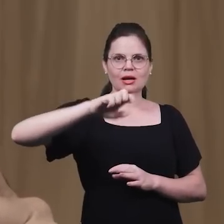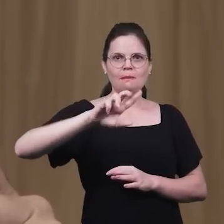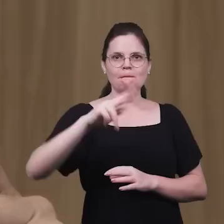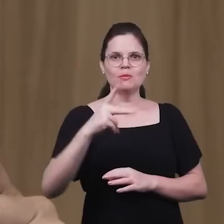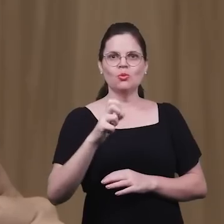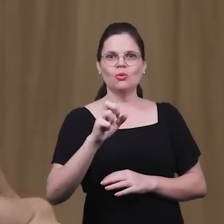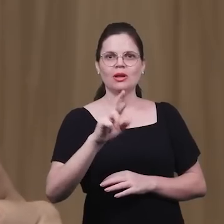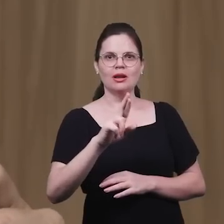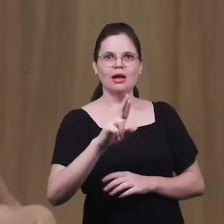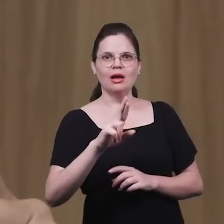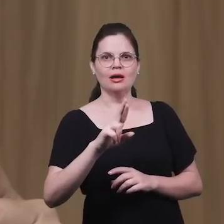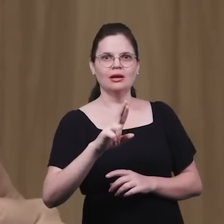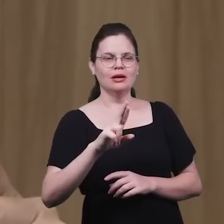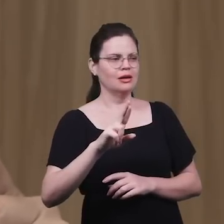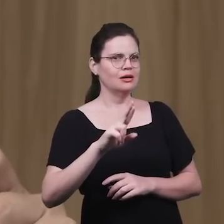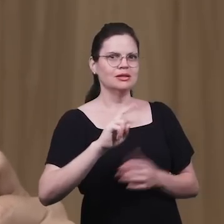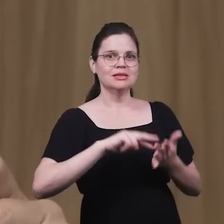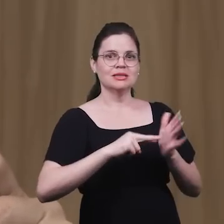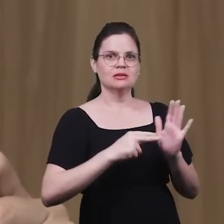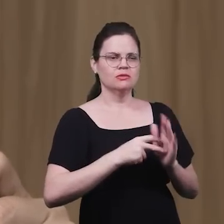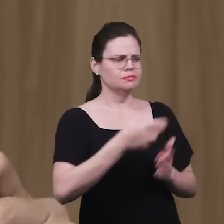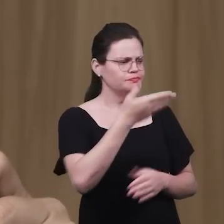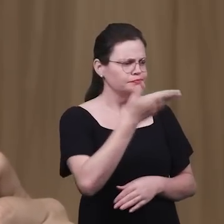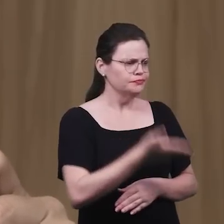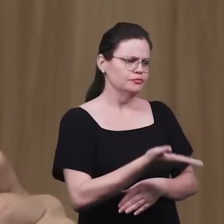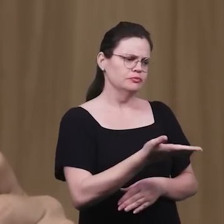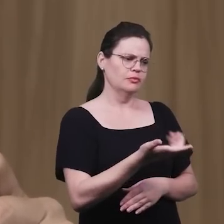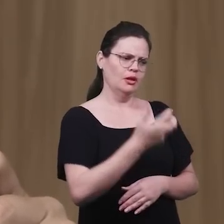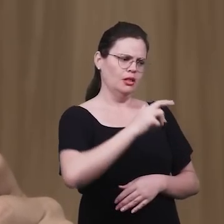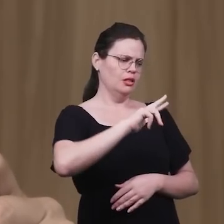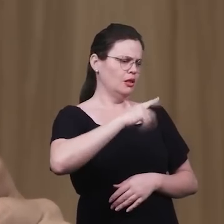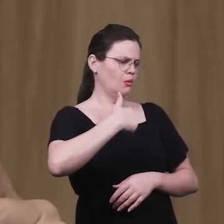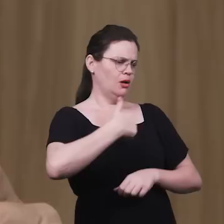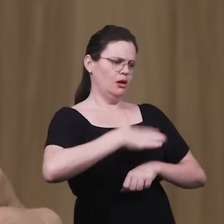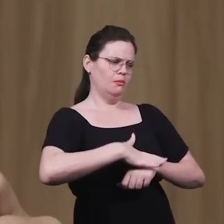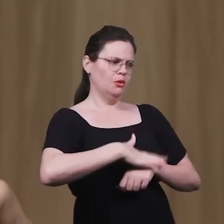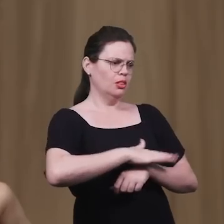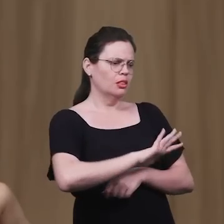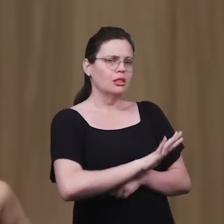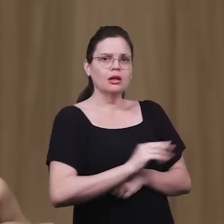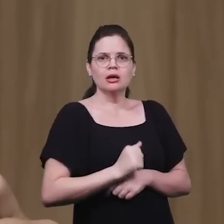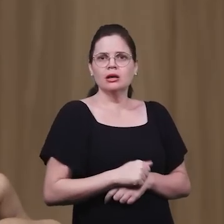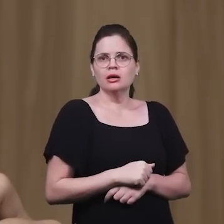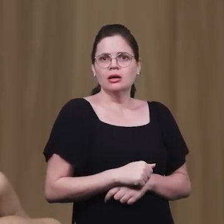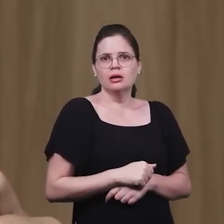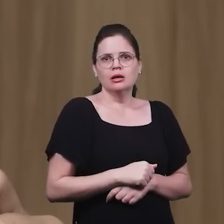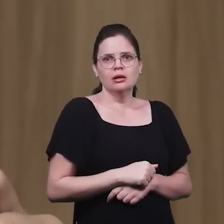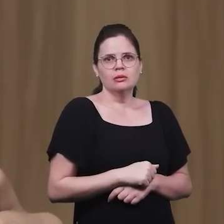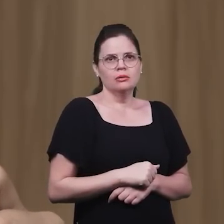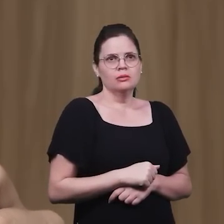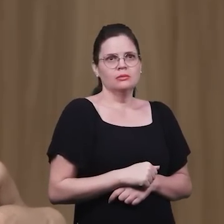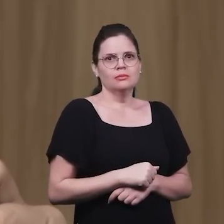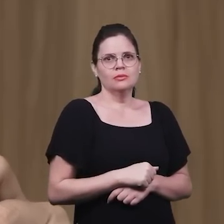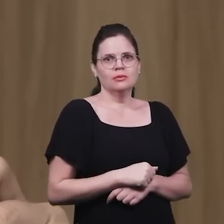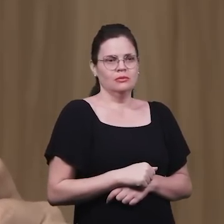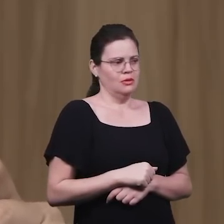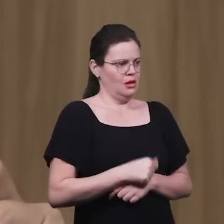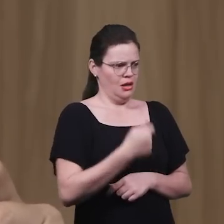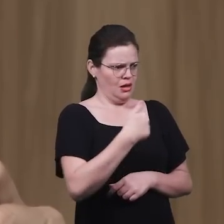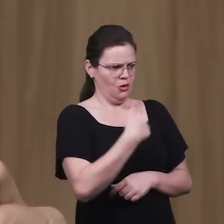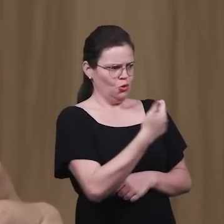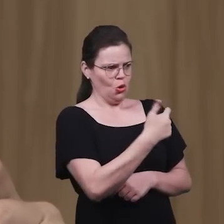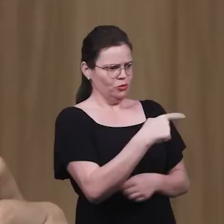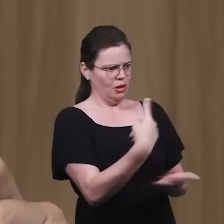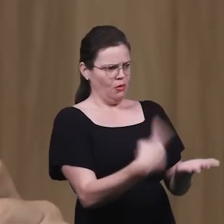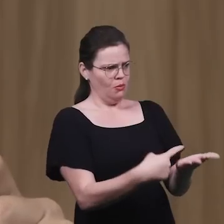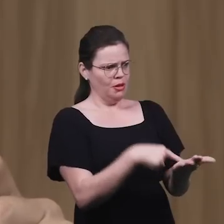na parte histórica da igreja, que tenho eu contigo? Jesus não estava a serviço da religião. Jesus não estava